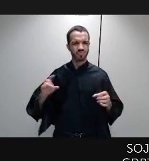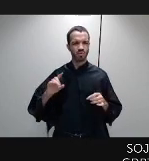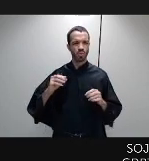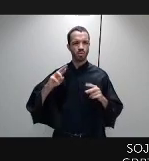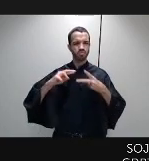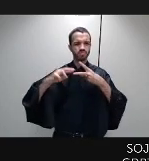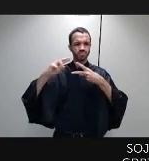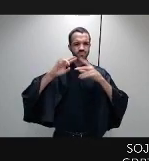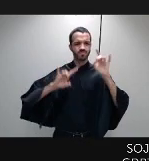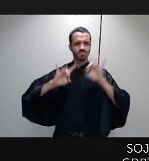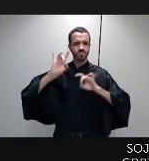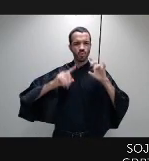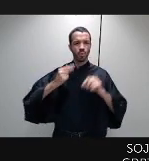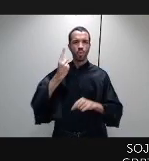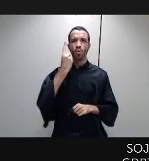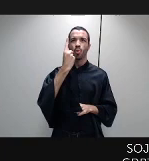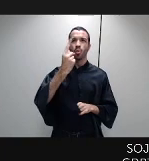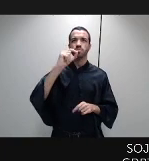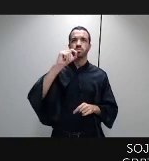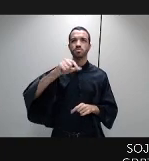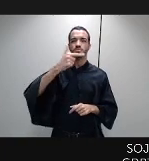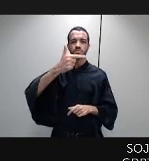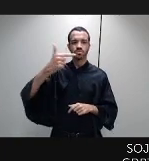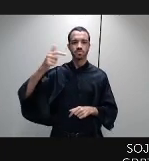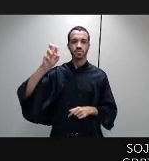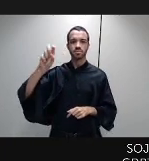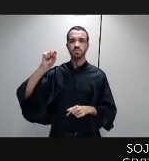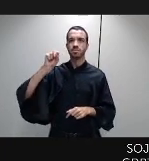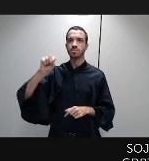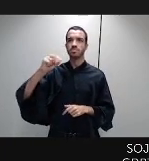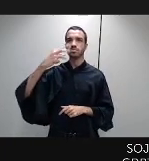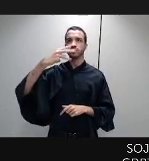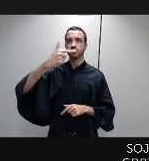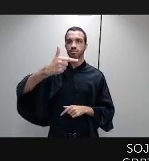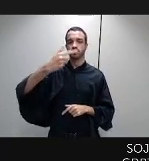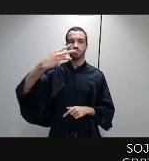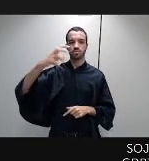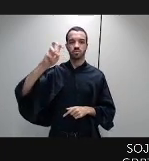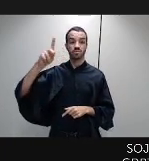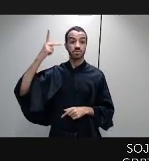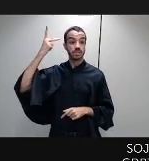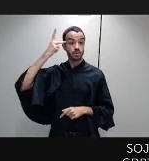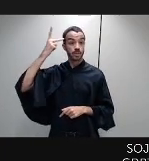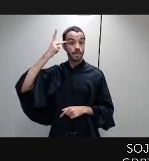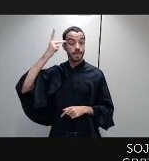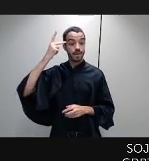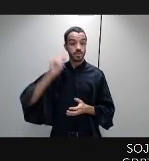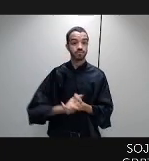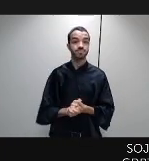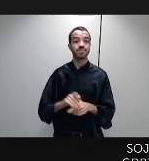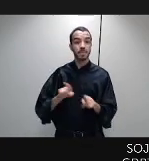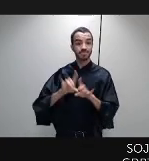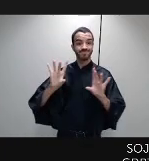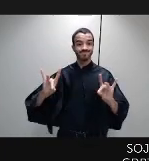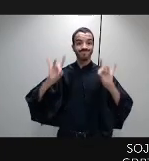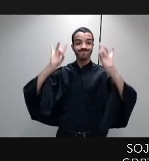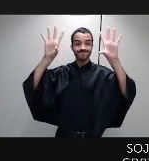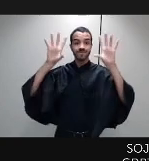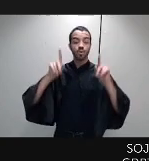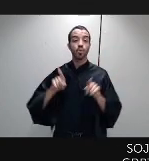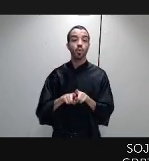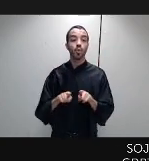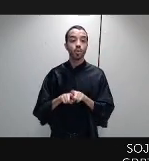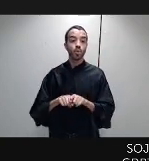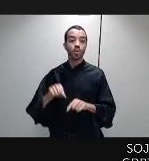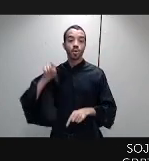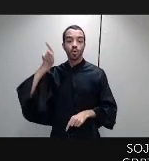milhão 225 1235 de São Paulo destaque também do ministro Napoleão que tem a palavra